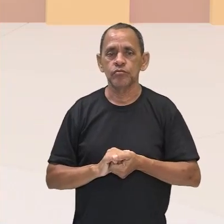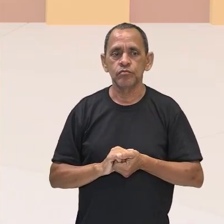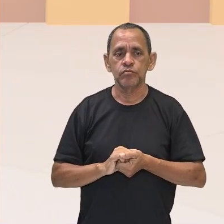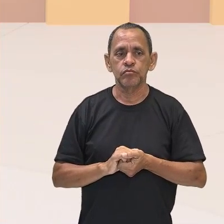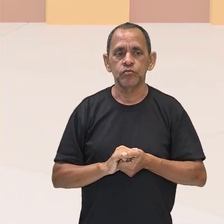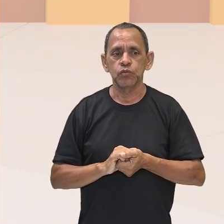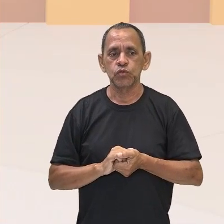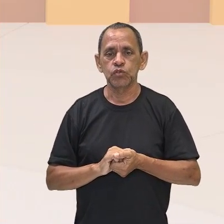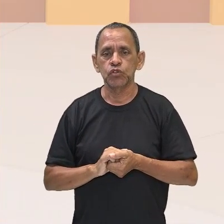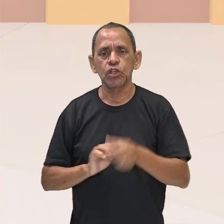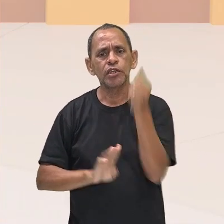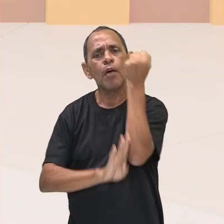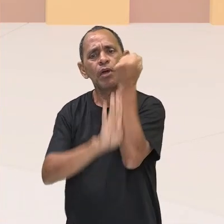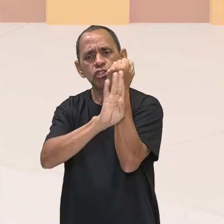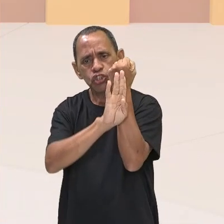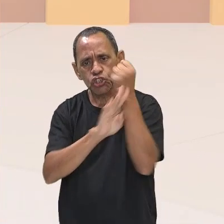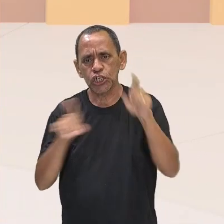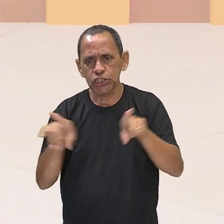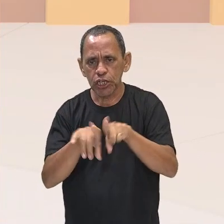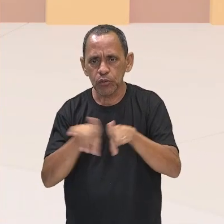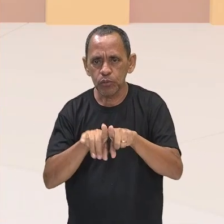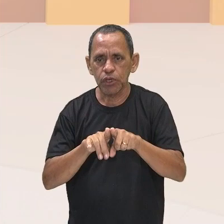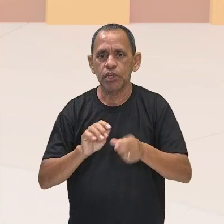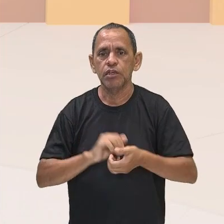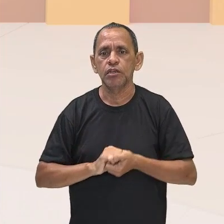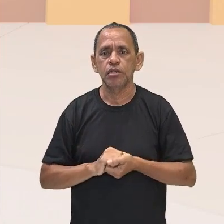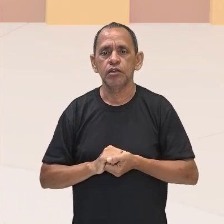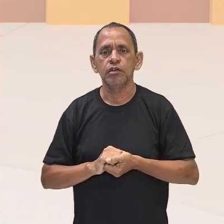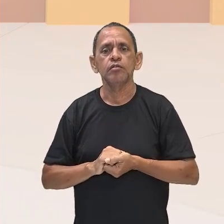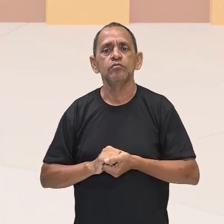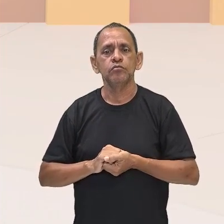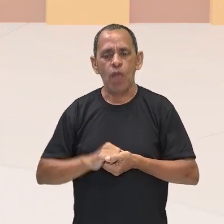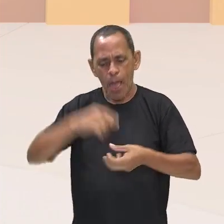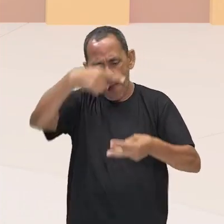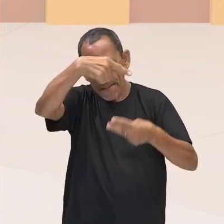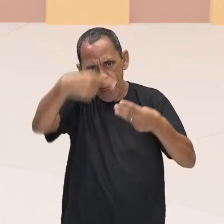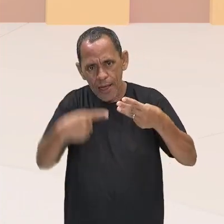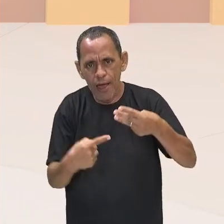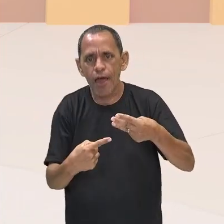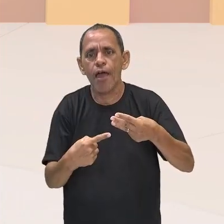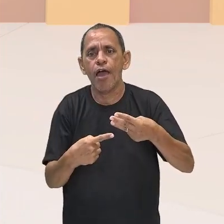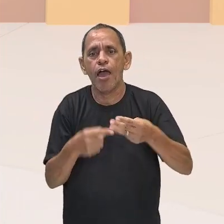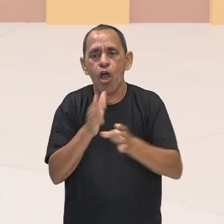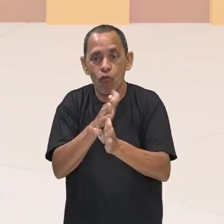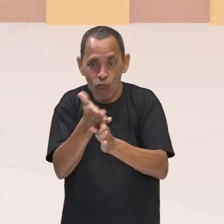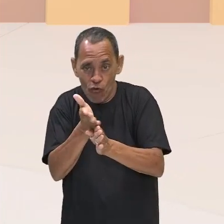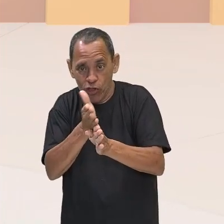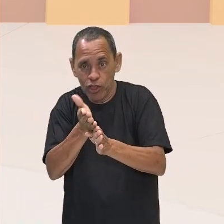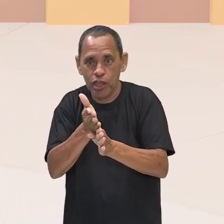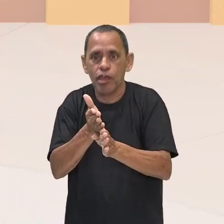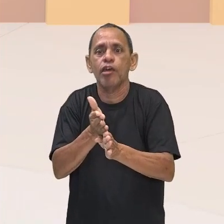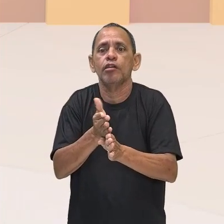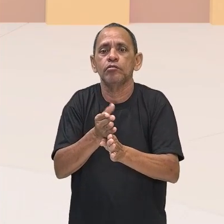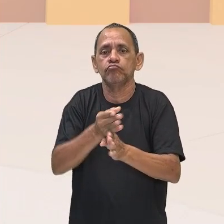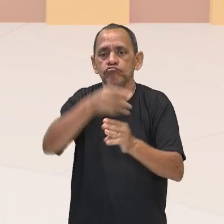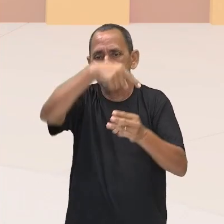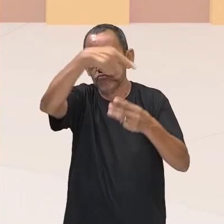nosso estado haja a chamada tríplice fronteira. Então, olha só, Tabatinga, a gente tem aqui